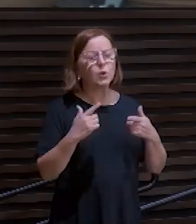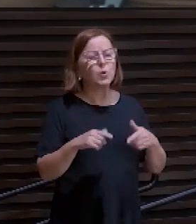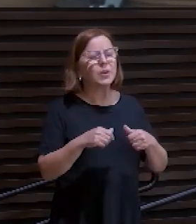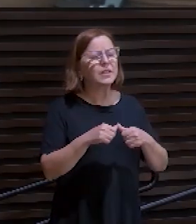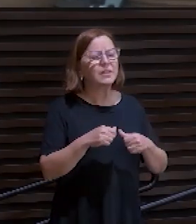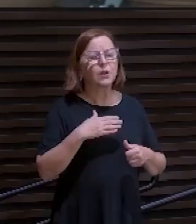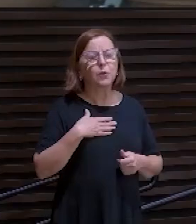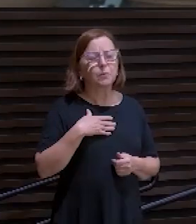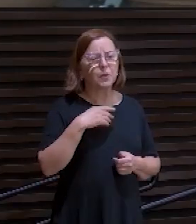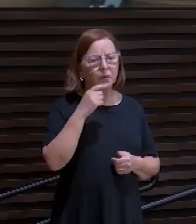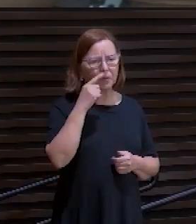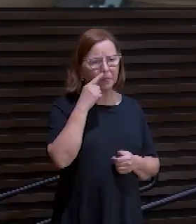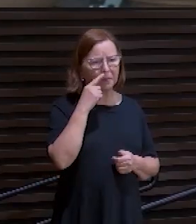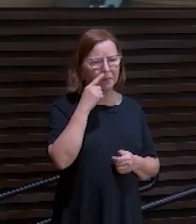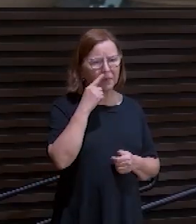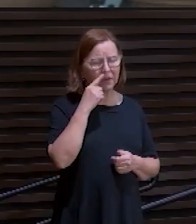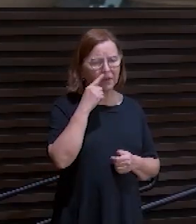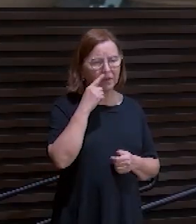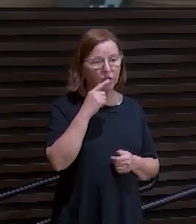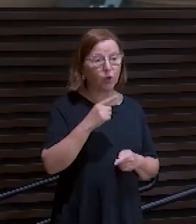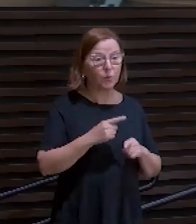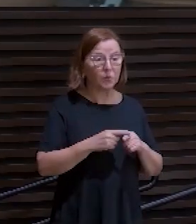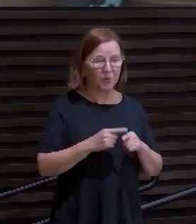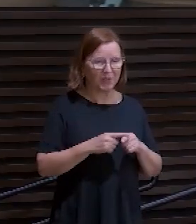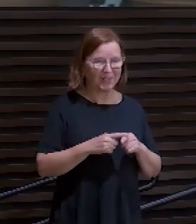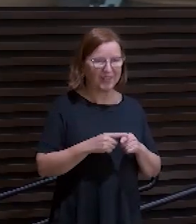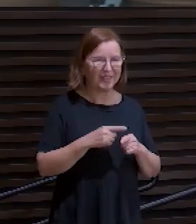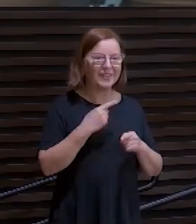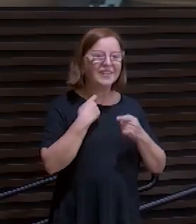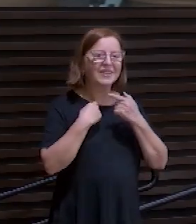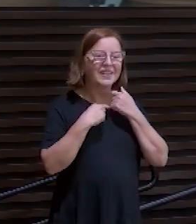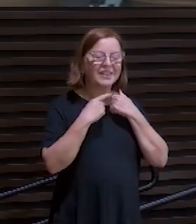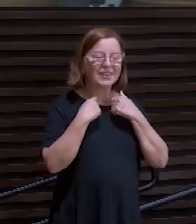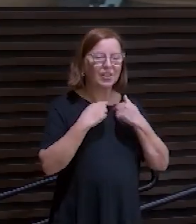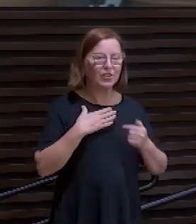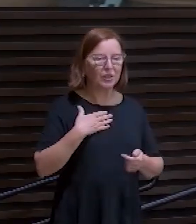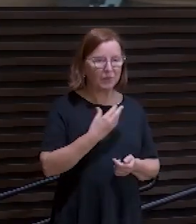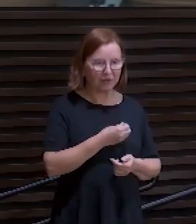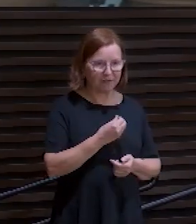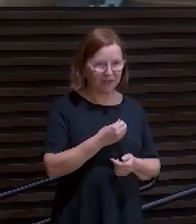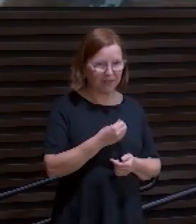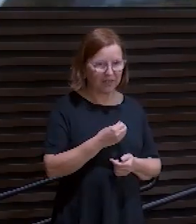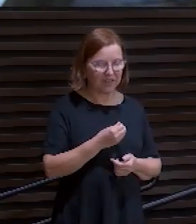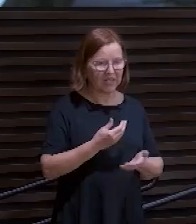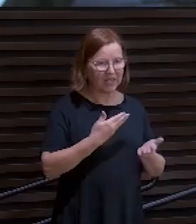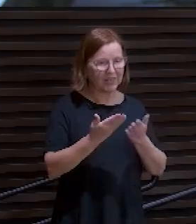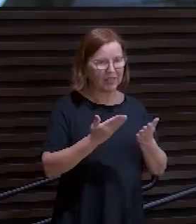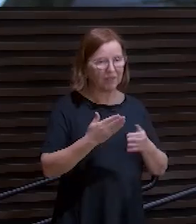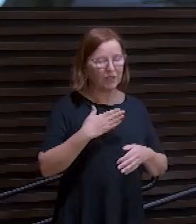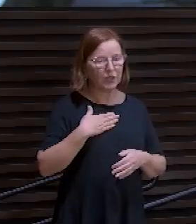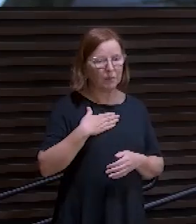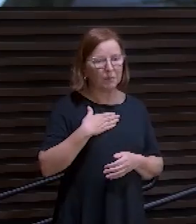Porque o desejo na minha vida foi servir ao meu pai, e eu não pude mais servi-lo por